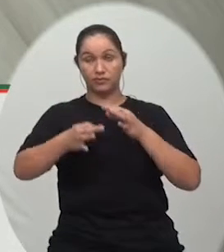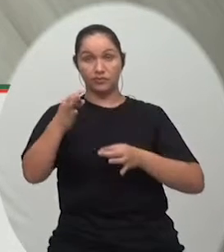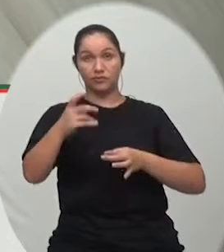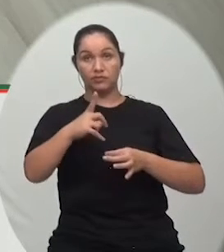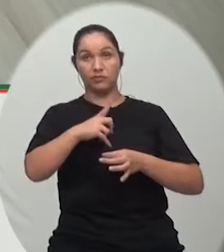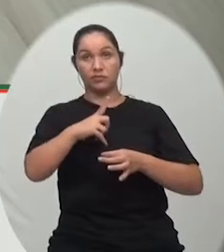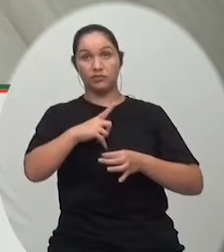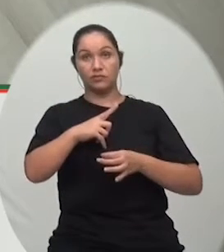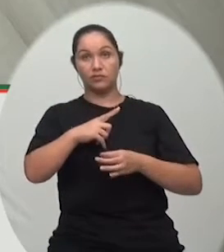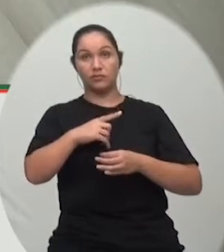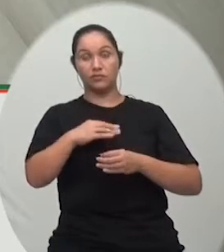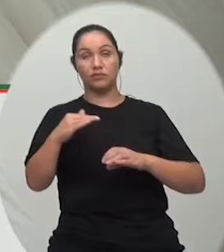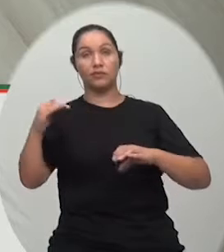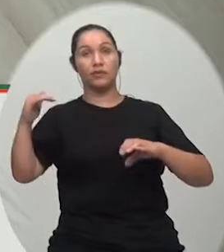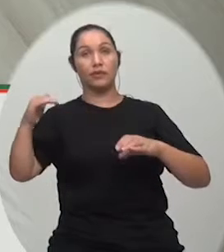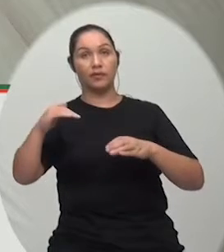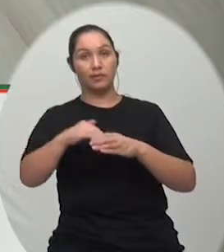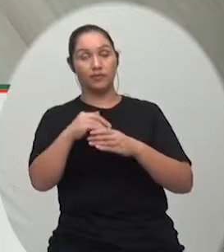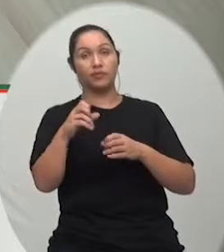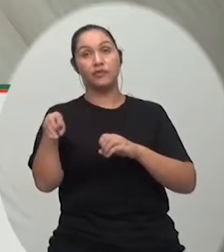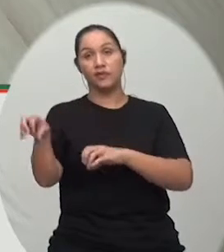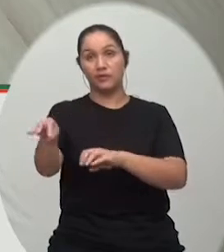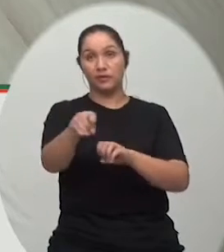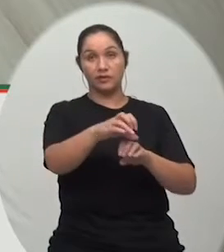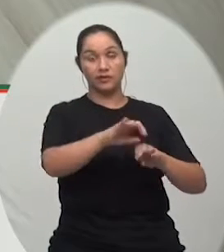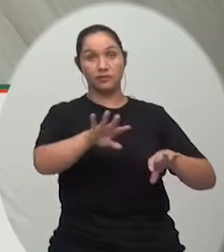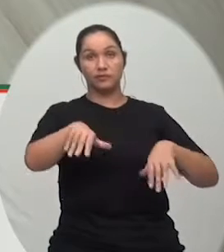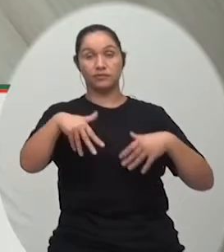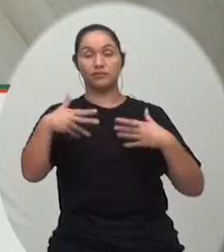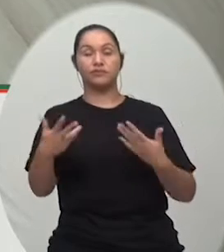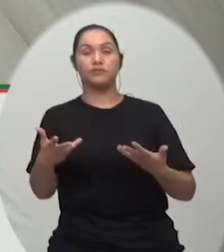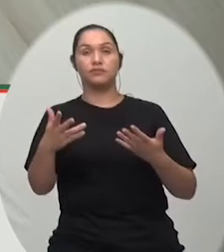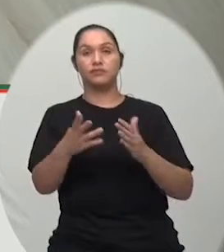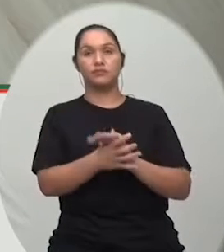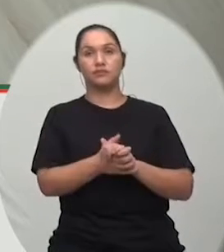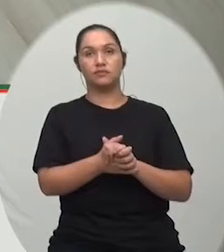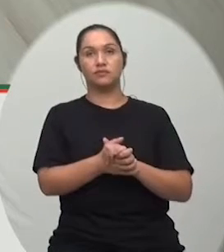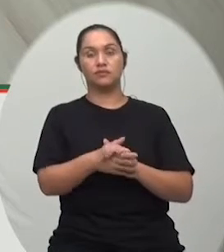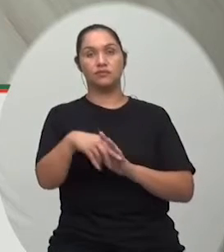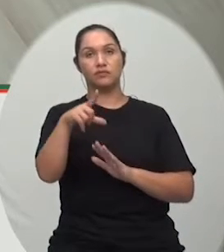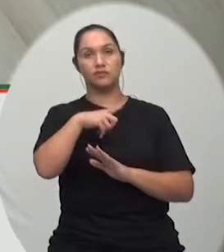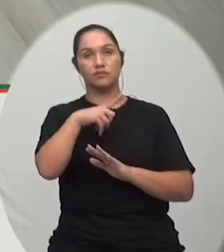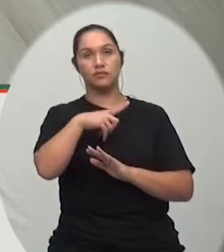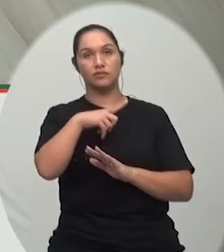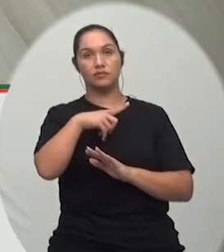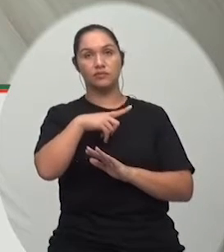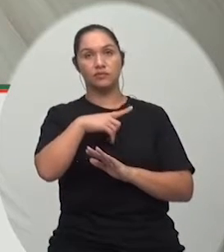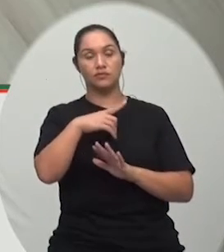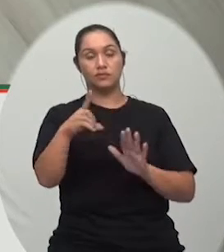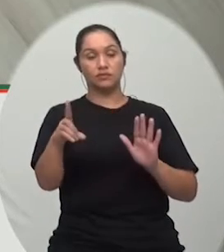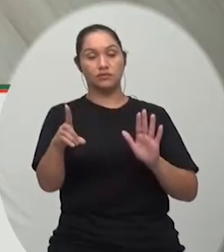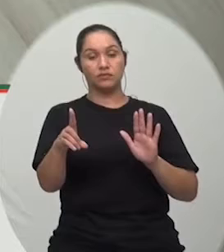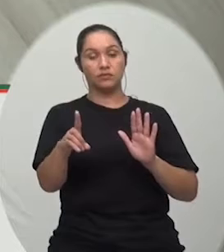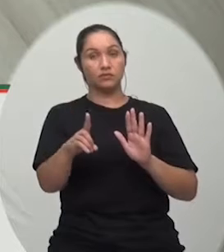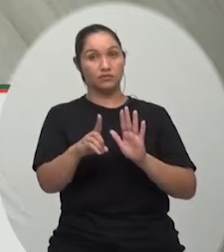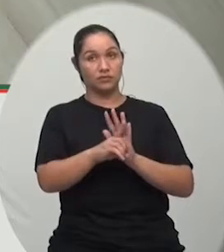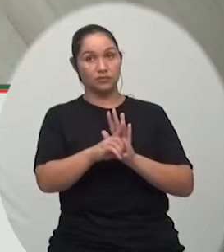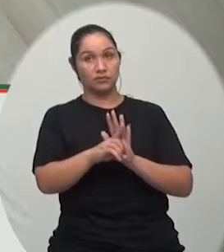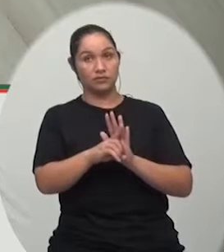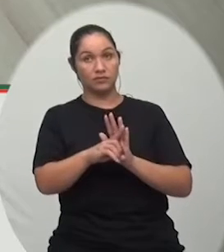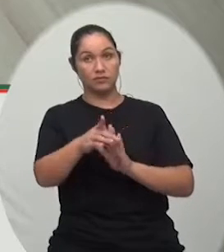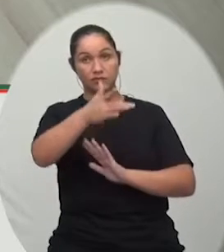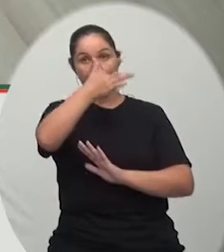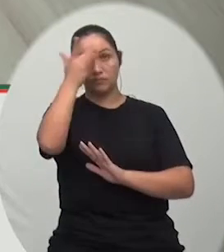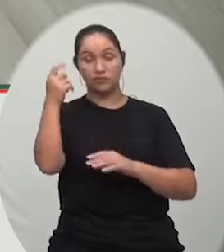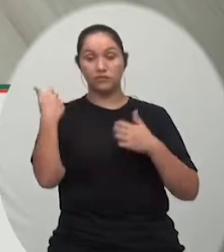de mercantilização da educação, em detrimento dos interesses dos cidadãos que precisam de